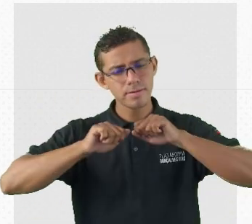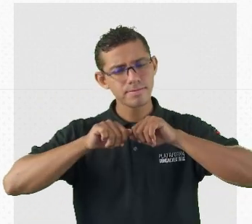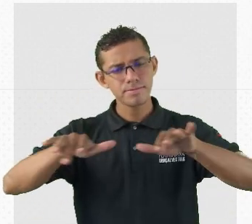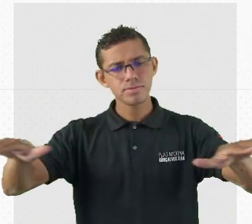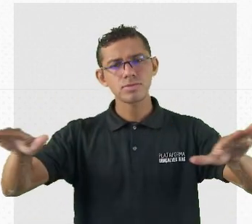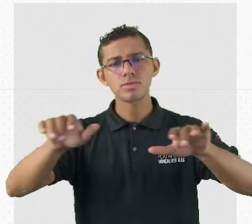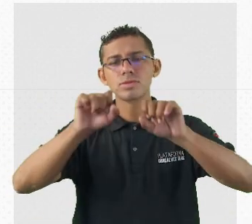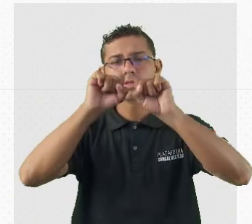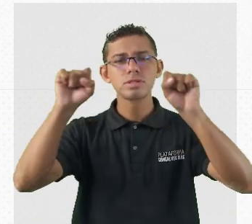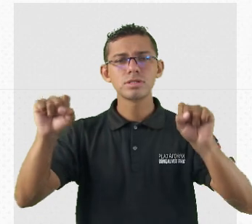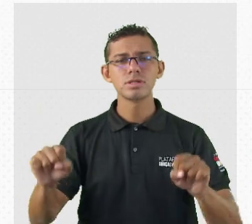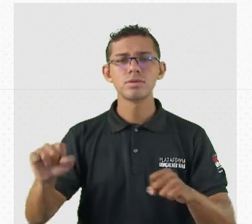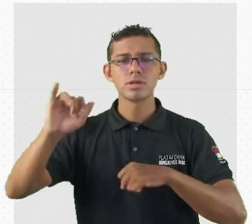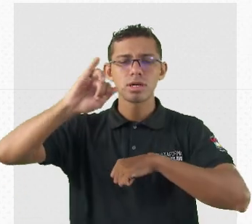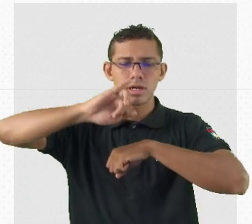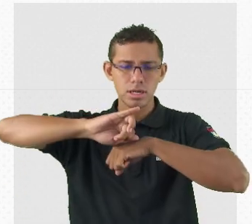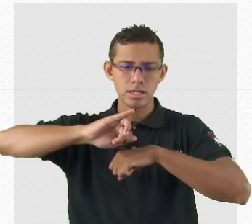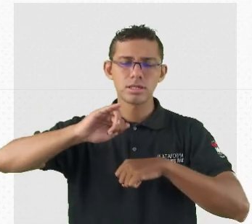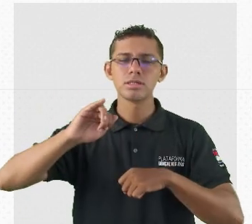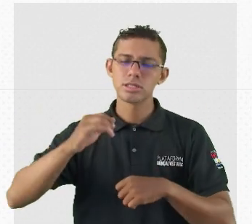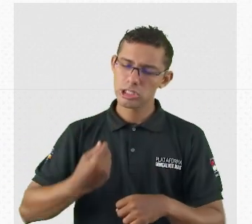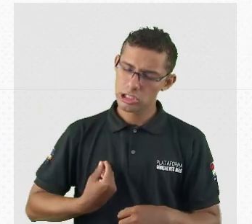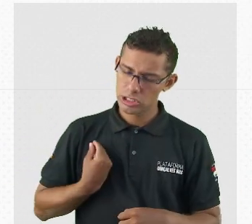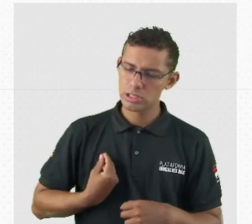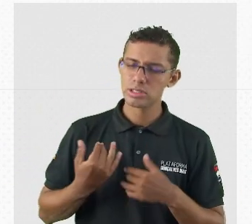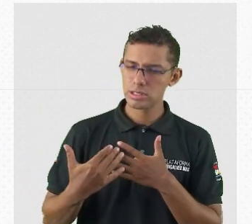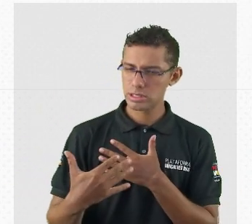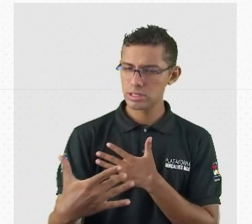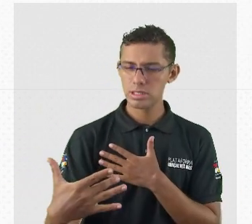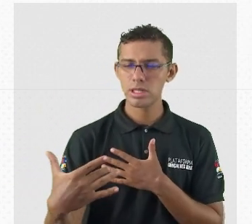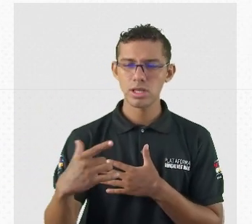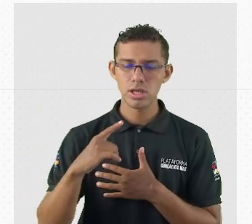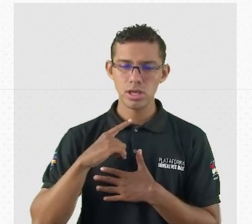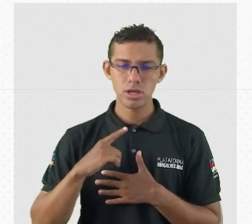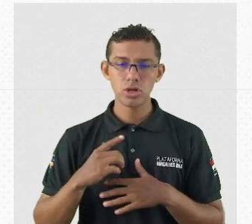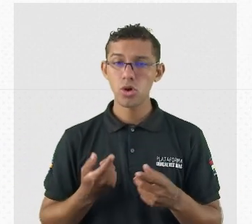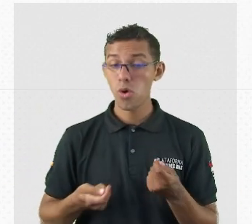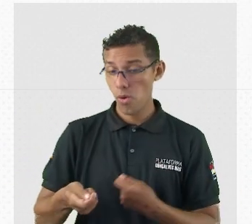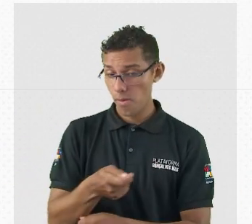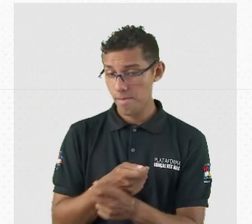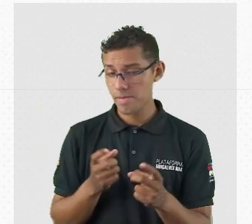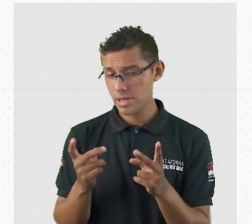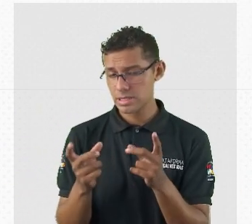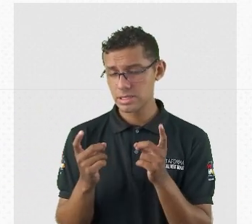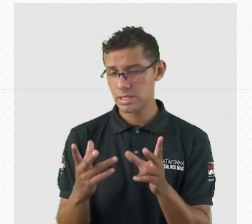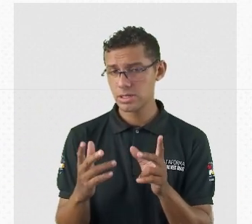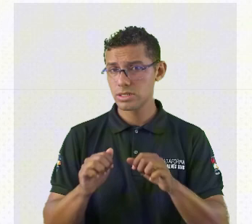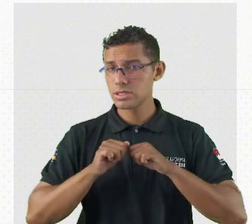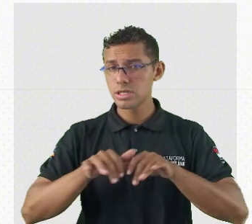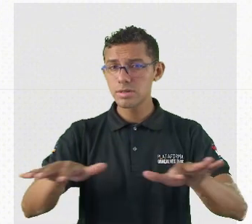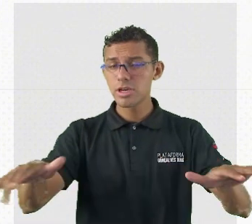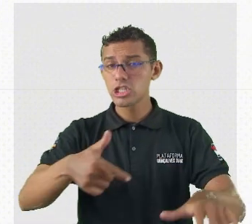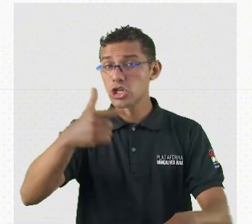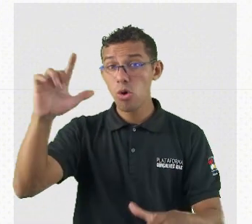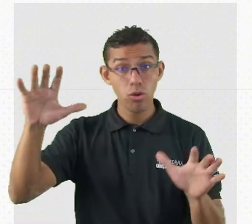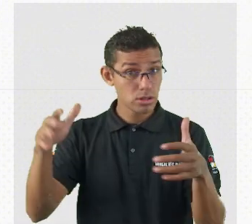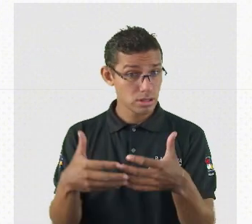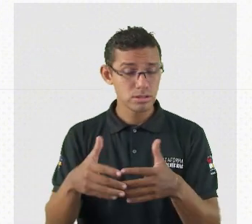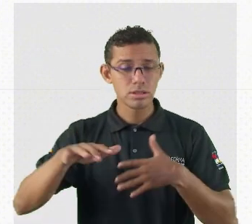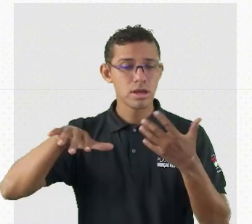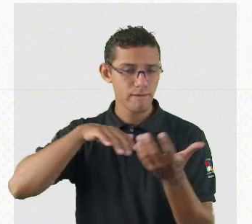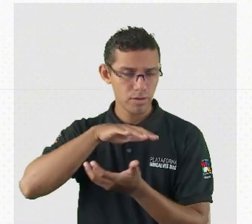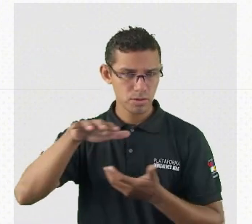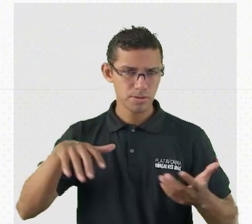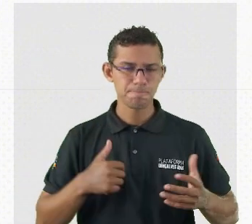sistema capitalista, que já existia e já estava em uma forma comercial e que se expande para outras formas a partir da